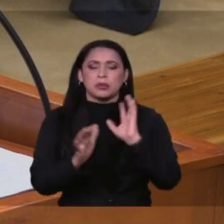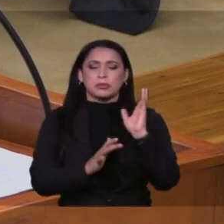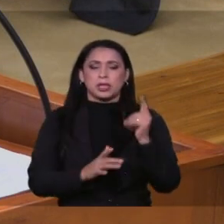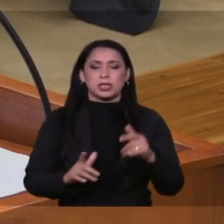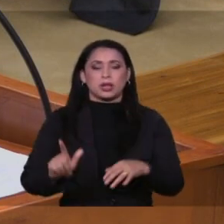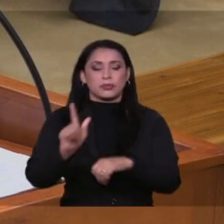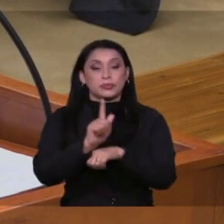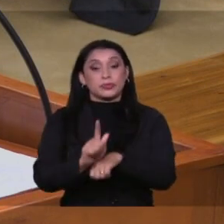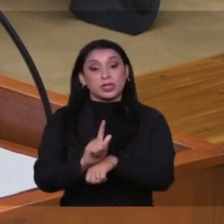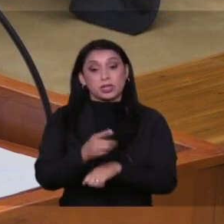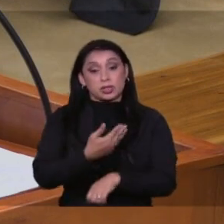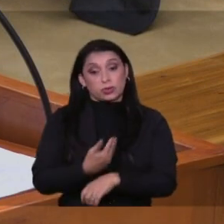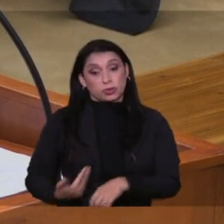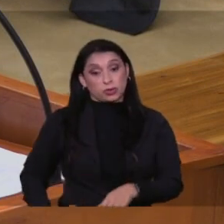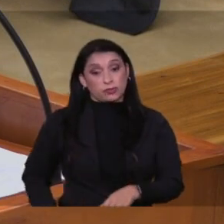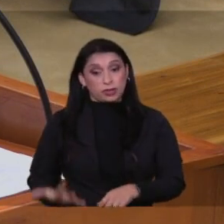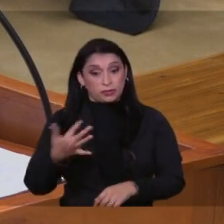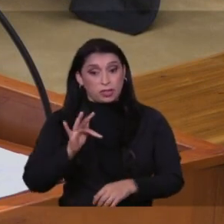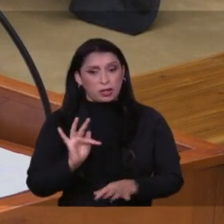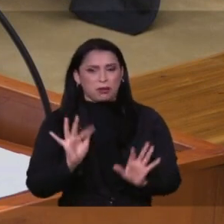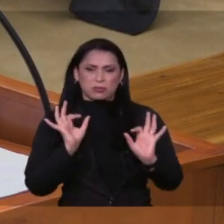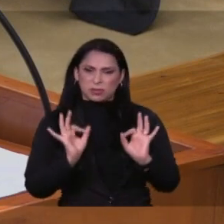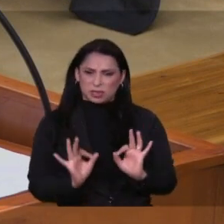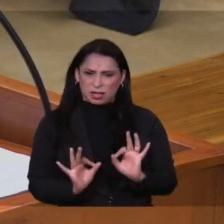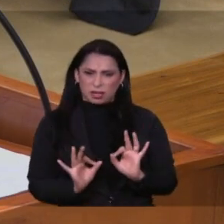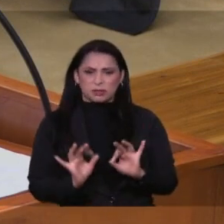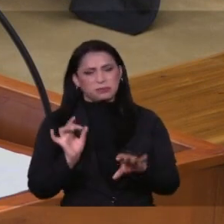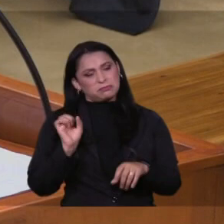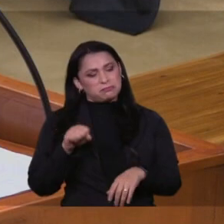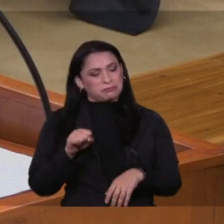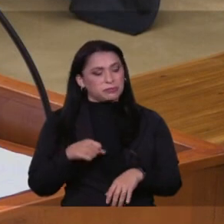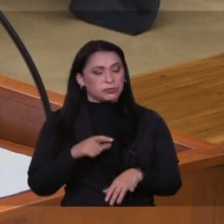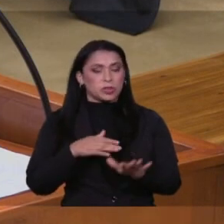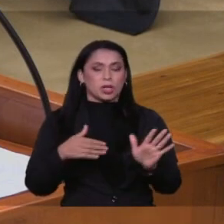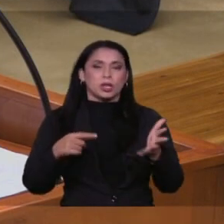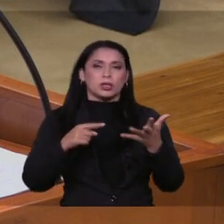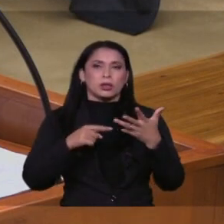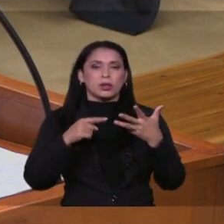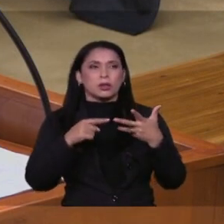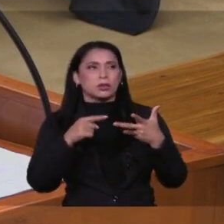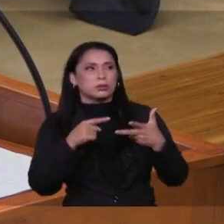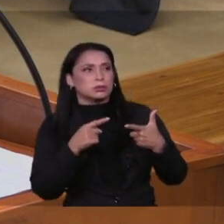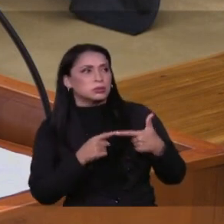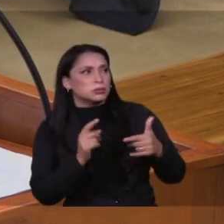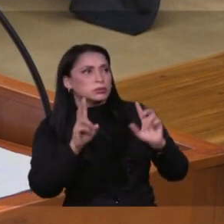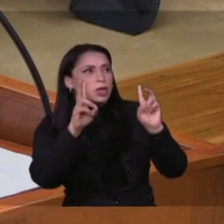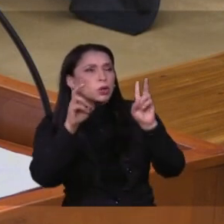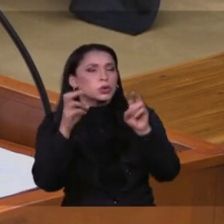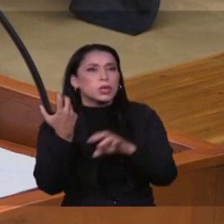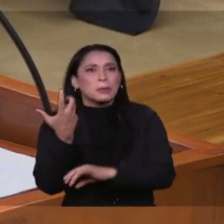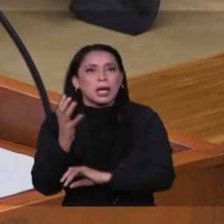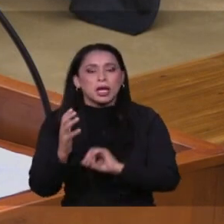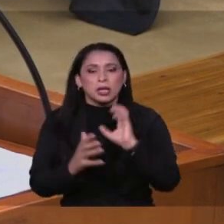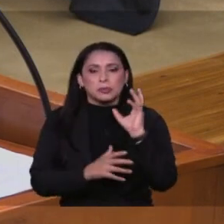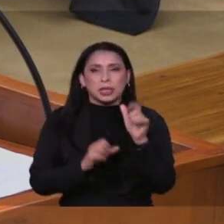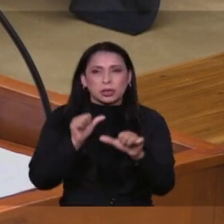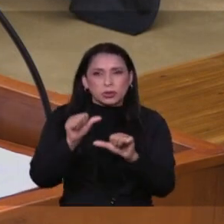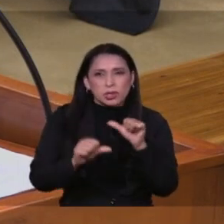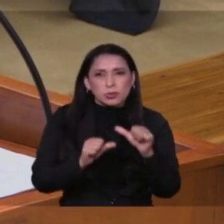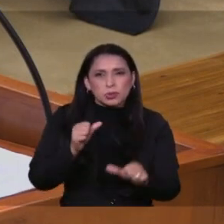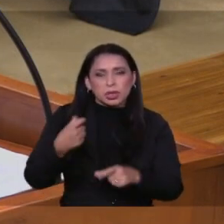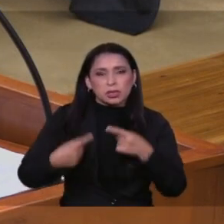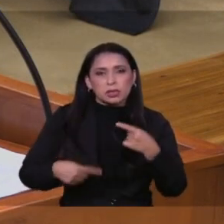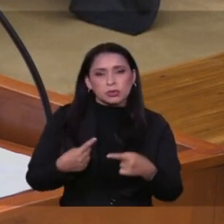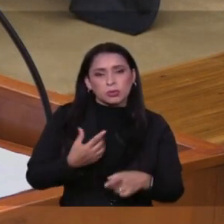gestão do governo federal. É certo, evidentemente, que, como toda questão ambiental, o Supremo julga processos que tratam de medidas